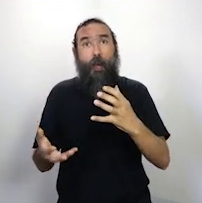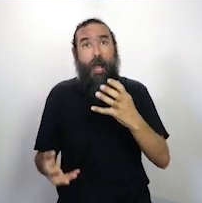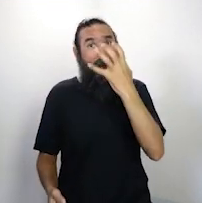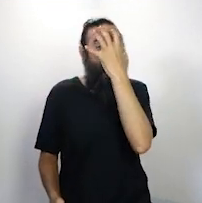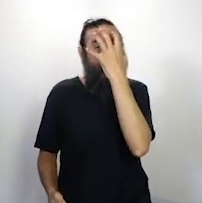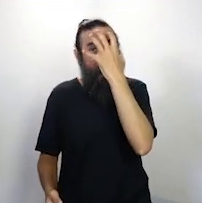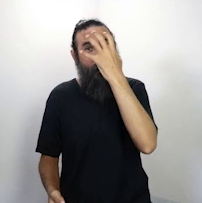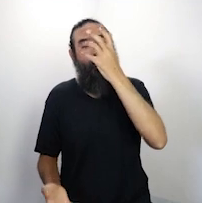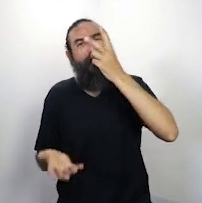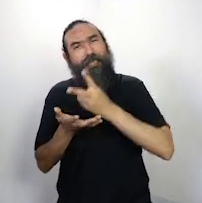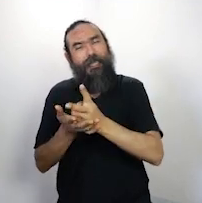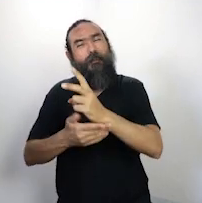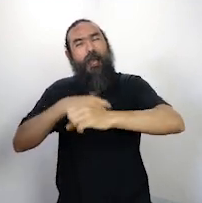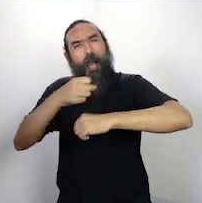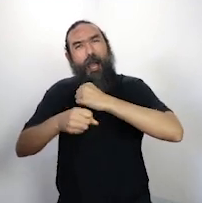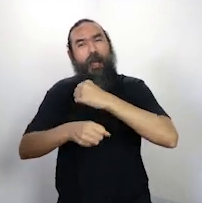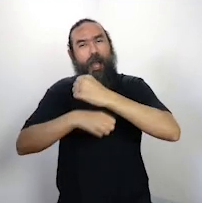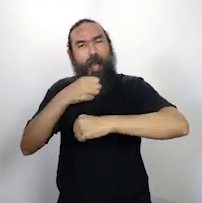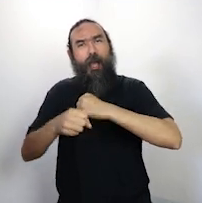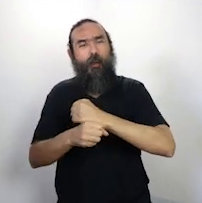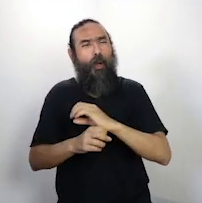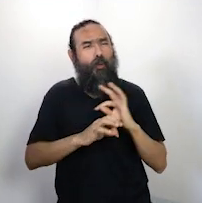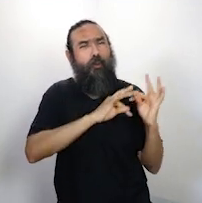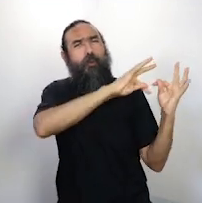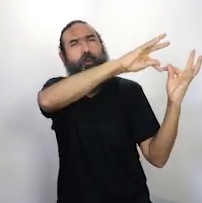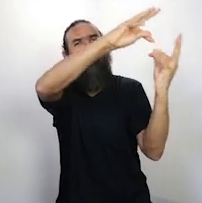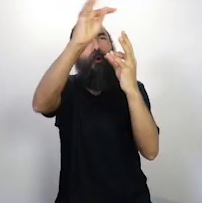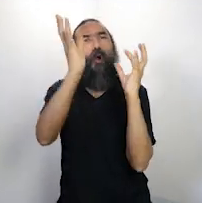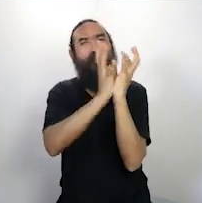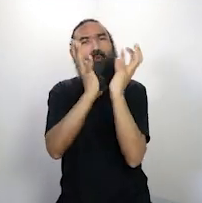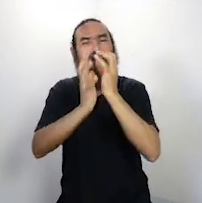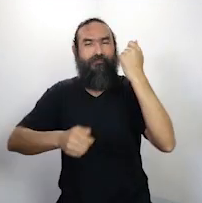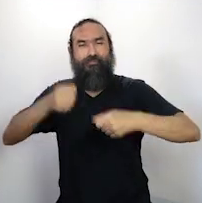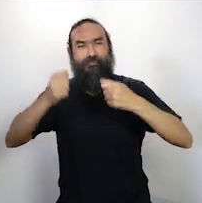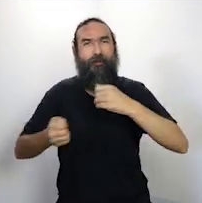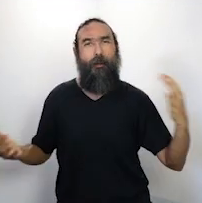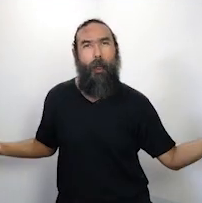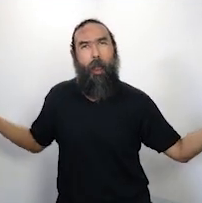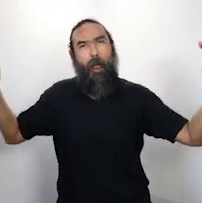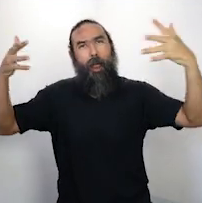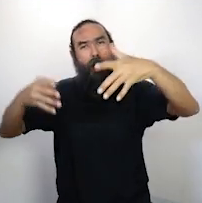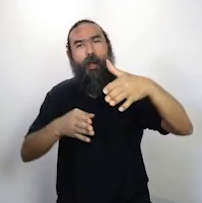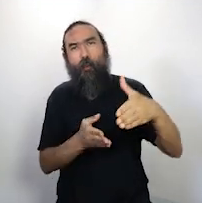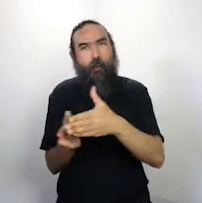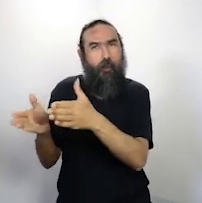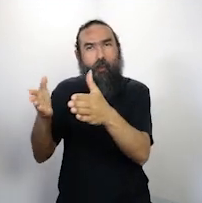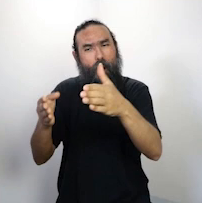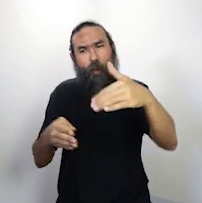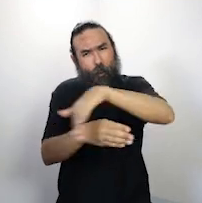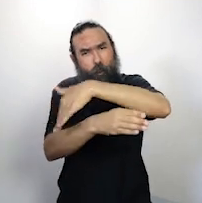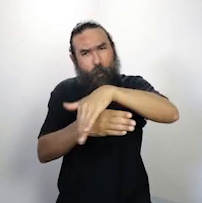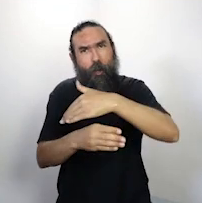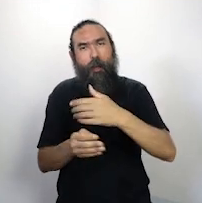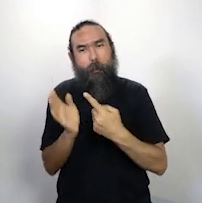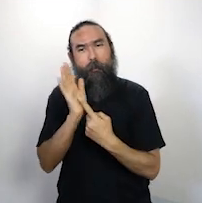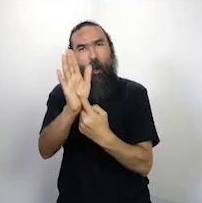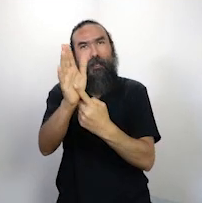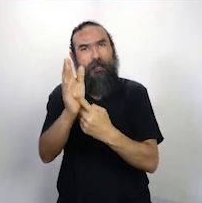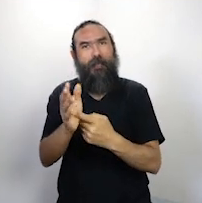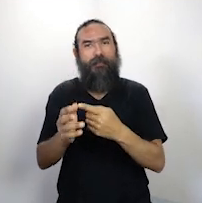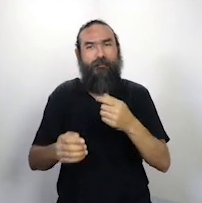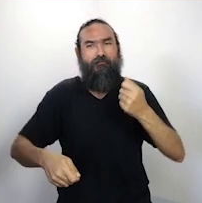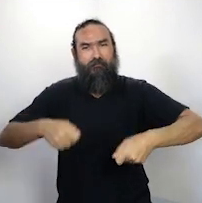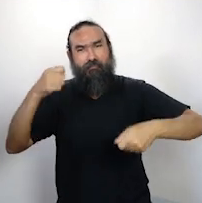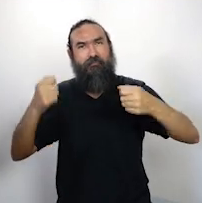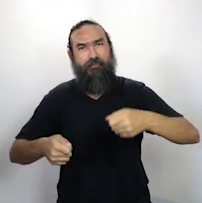rua fazer todo o seu trabalho maravilhoso, todo o seu desfile. Então, muitas pessoas vêm de